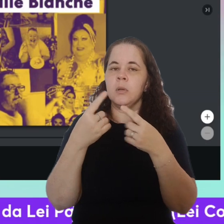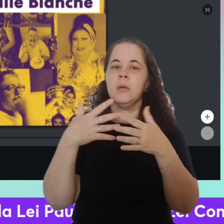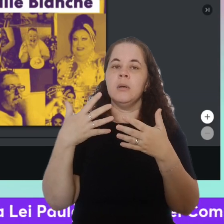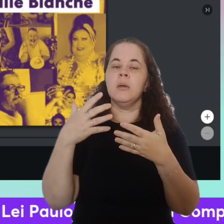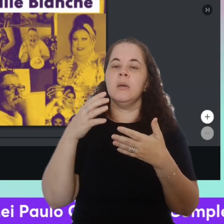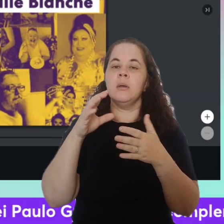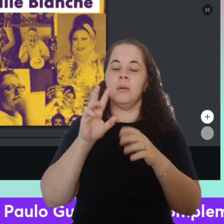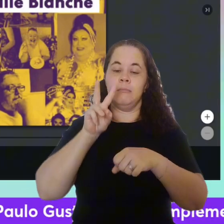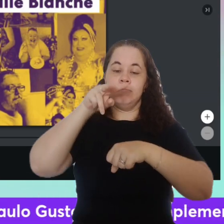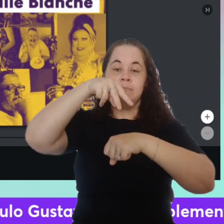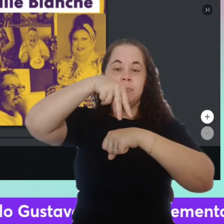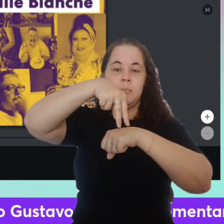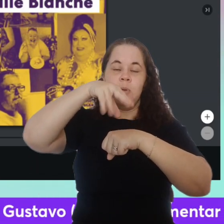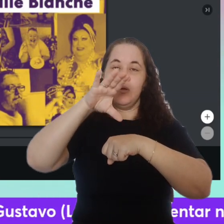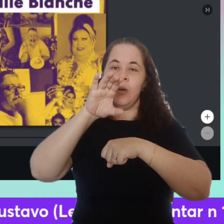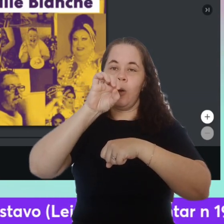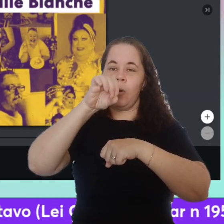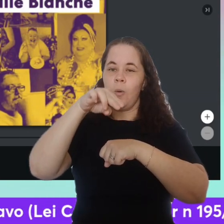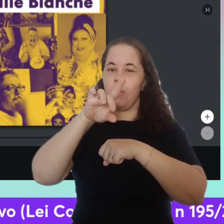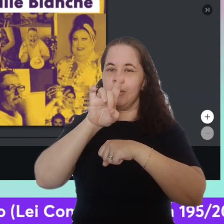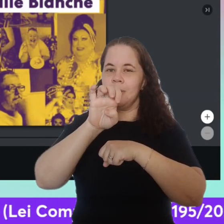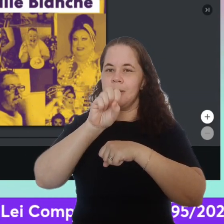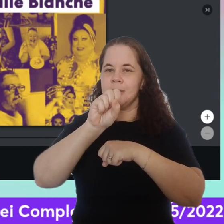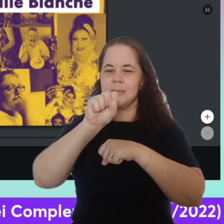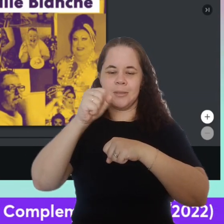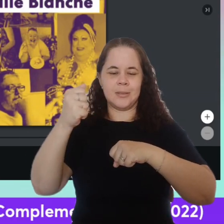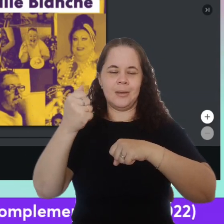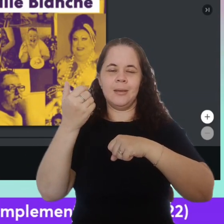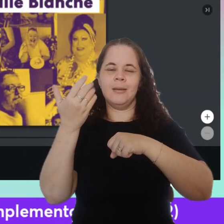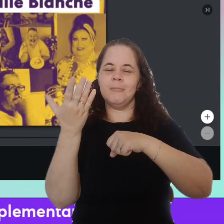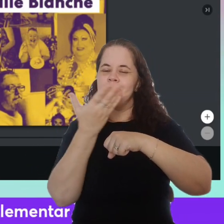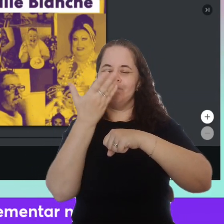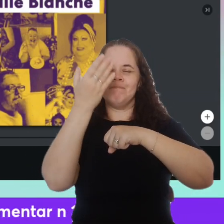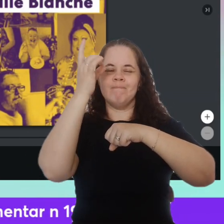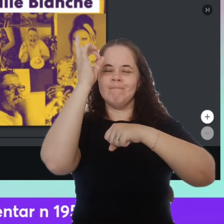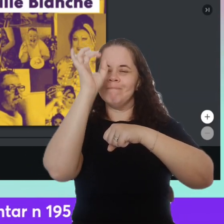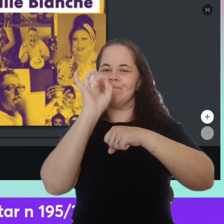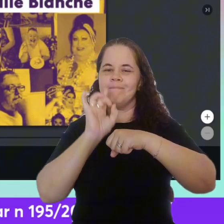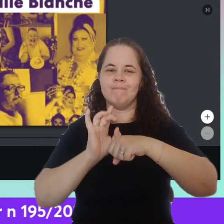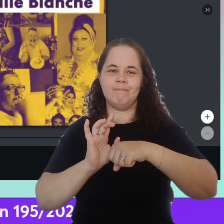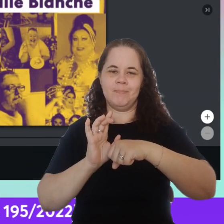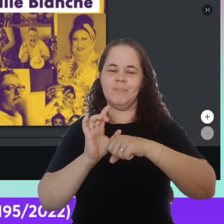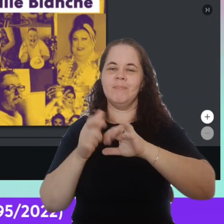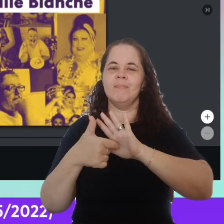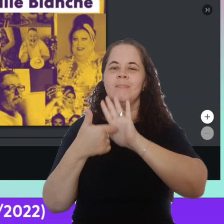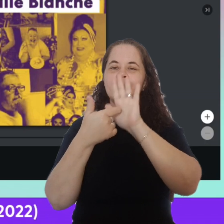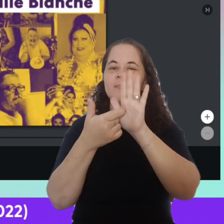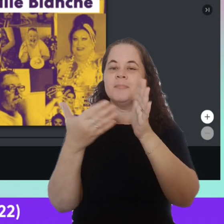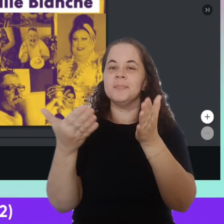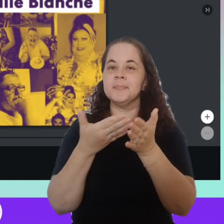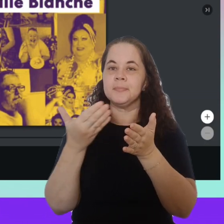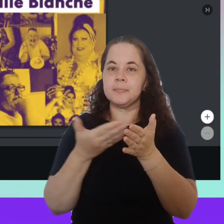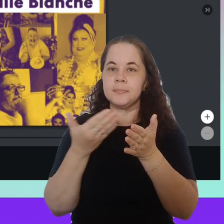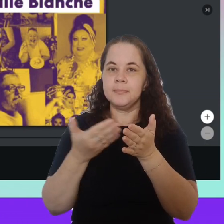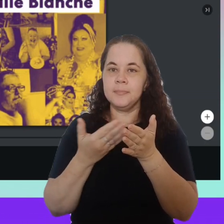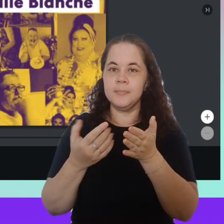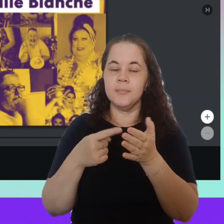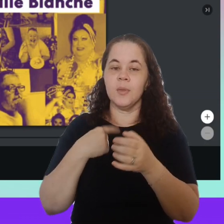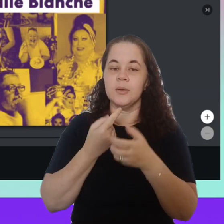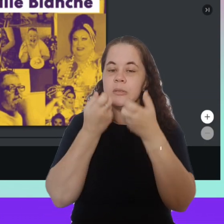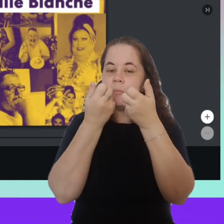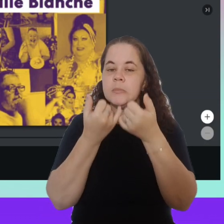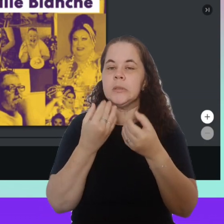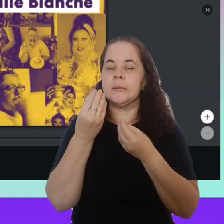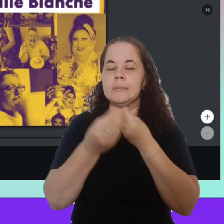de manifestação artística, tá? E é uma homenagem que nós fizemos a ela nesse livro, nessa edição, onde a gente conta